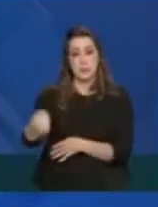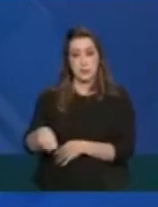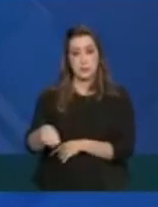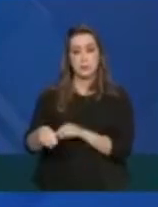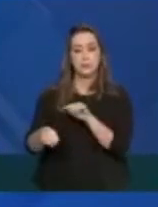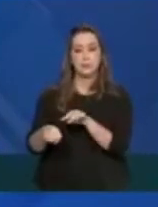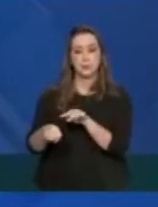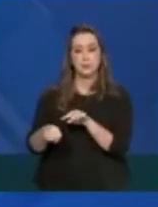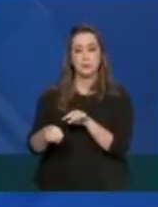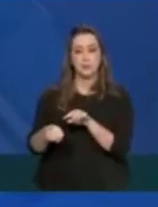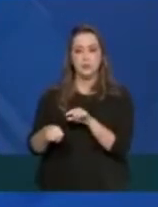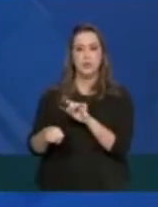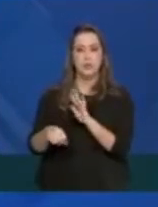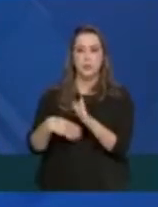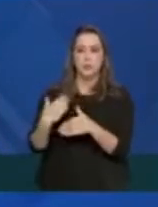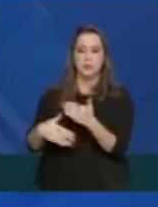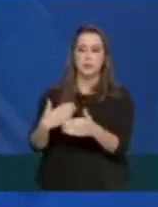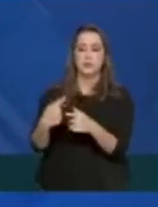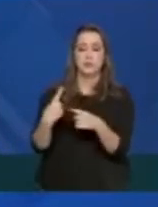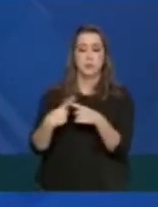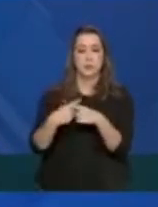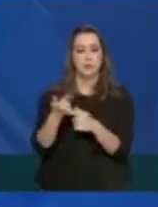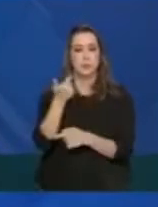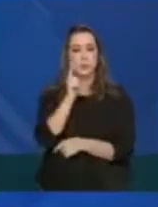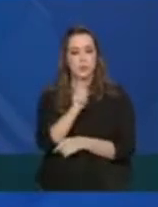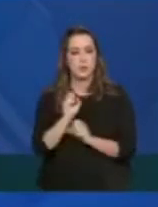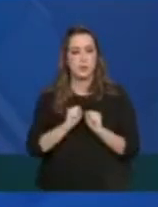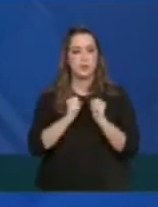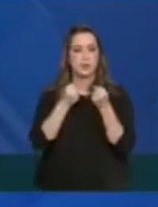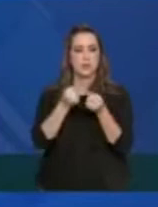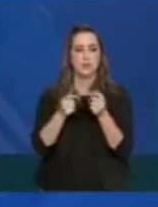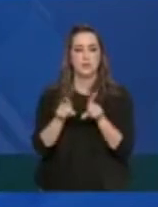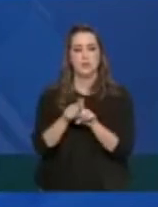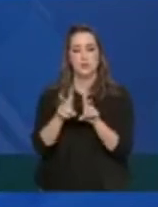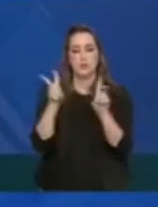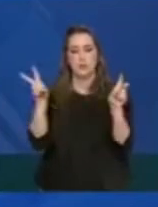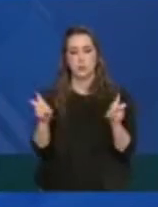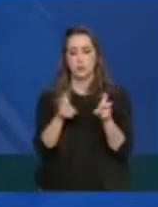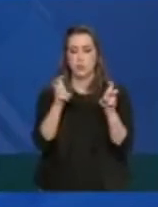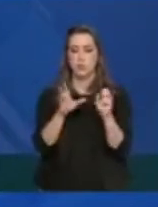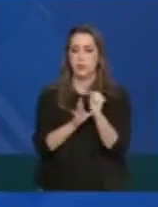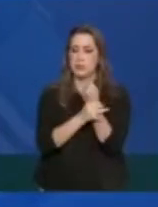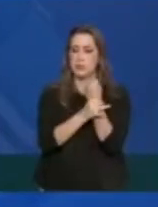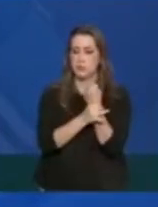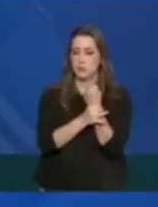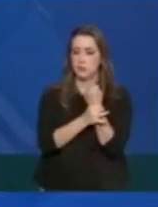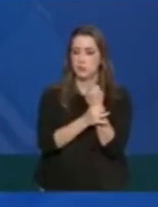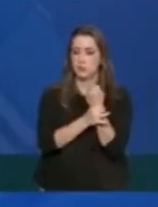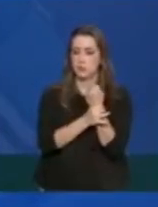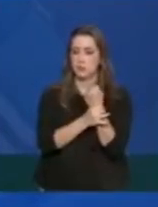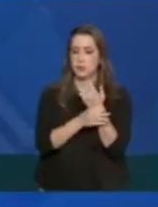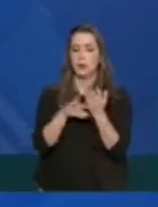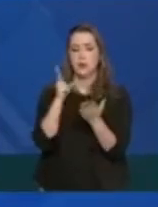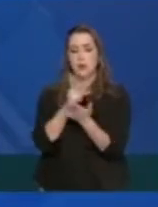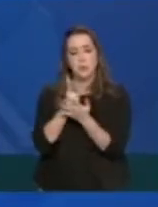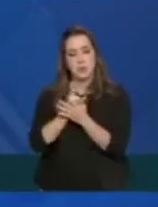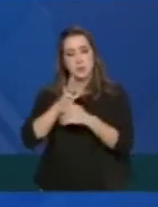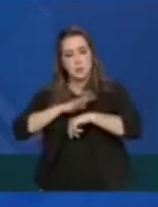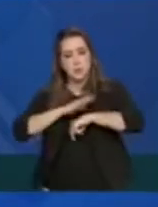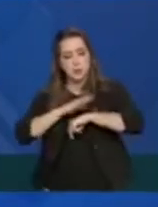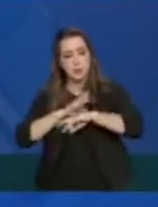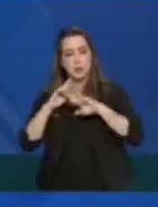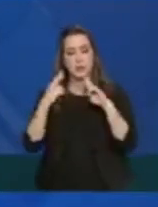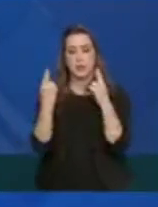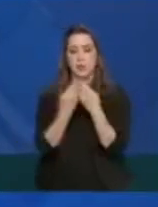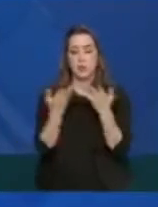é um avanço, porque você consegue ter uma dedicação ao assunto da segurança pública. E, ao mesmo tempo, na reunião